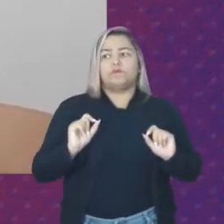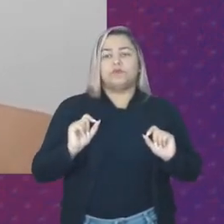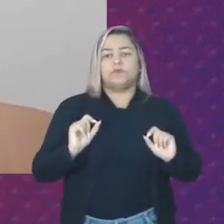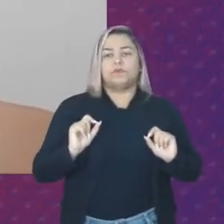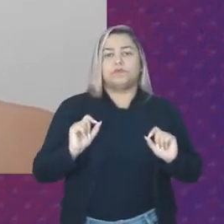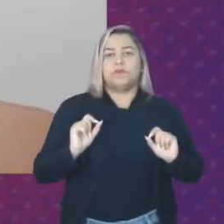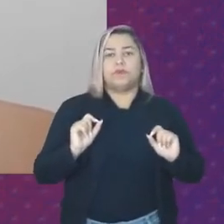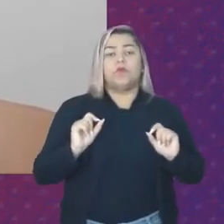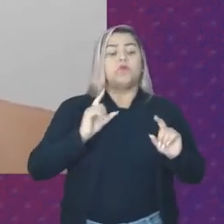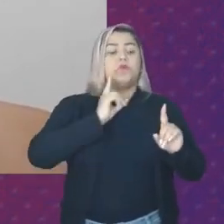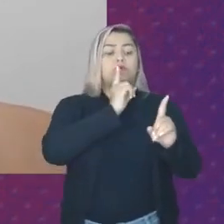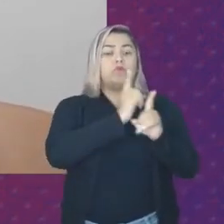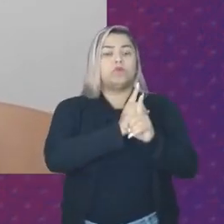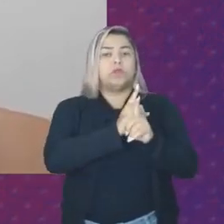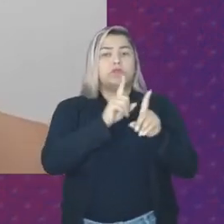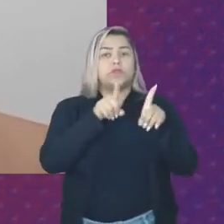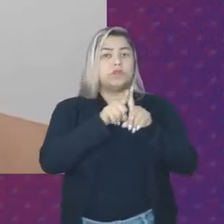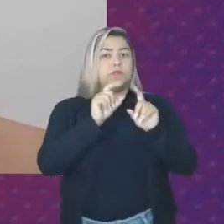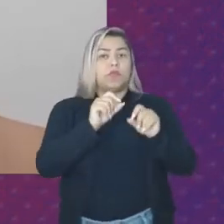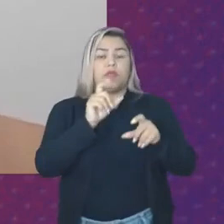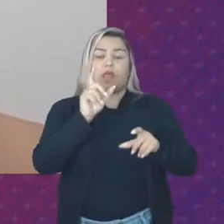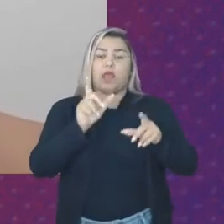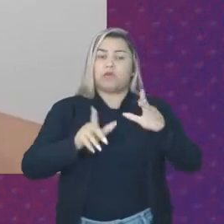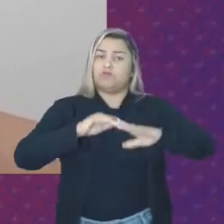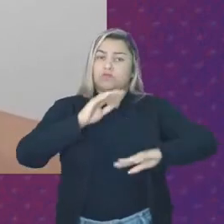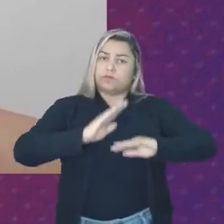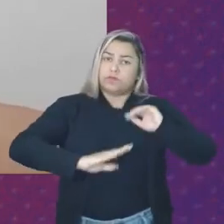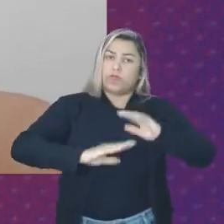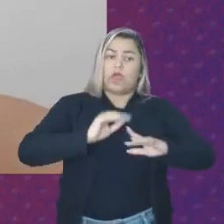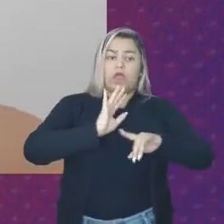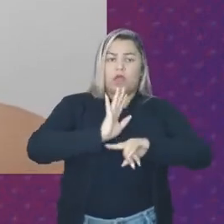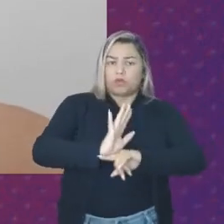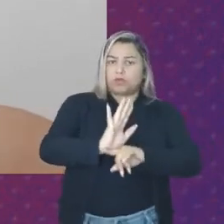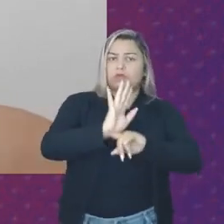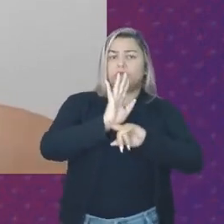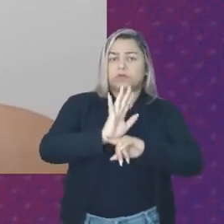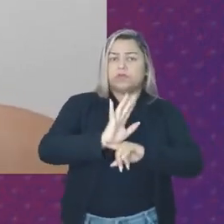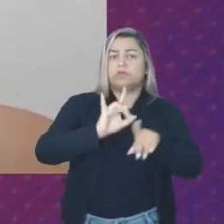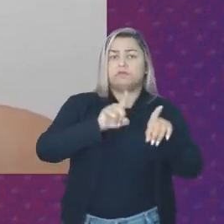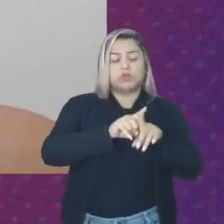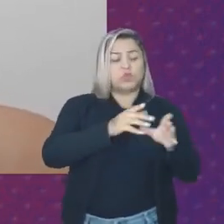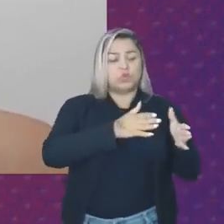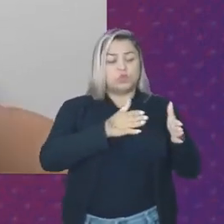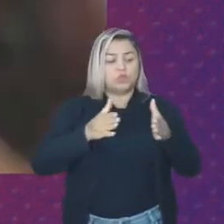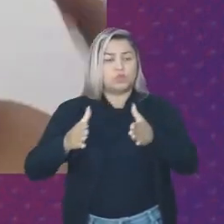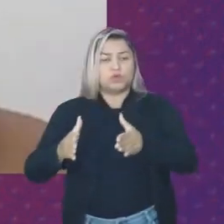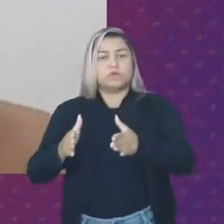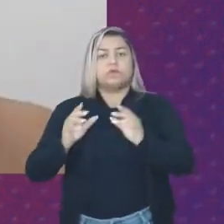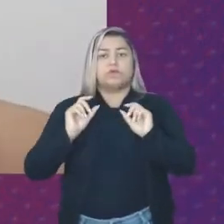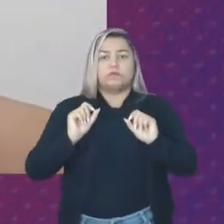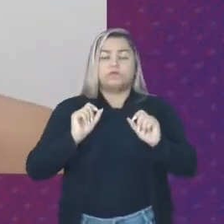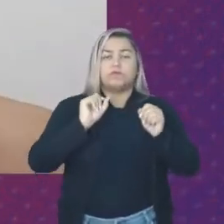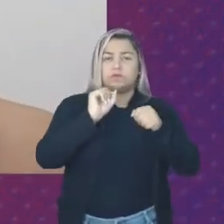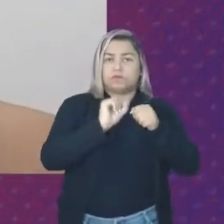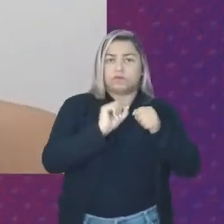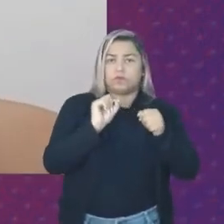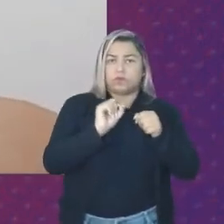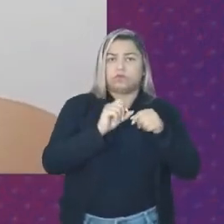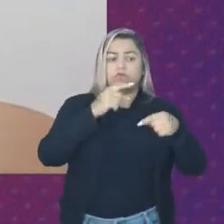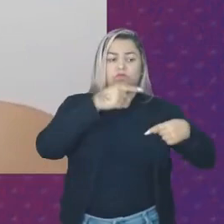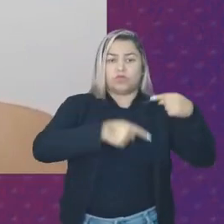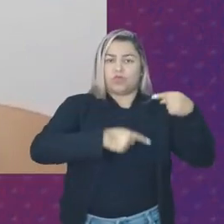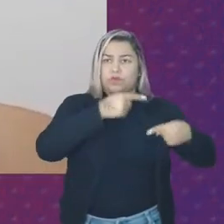é identificado cada um deles. Talvez isso ajude no processo de elaboração do seu perfil